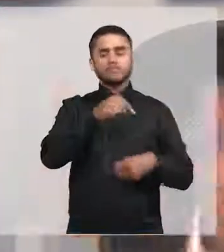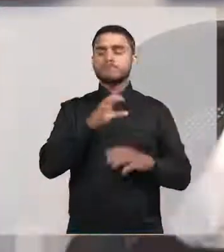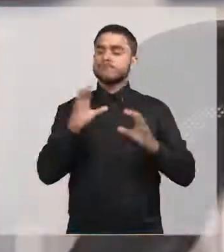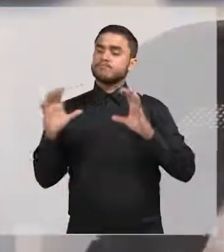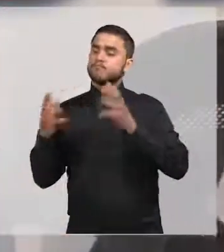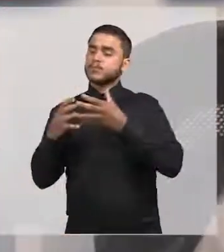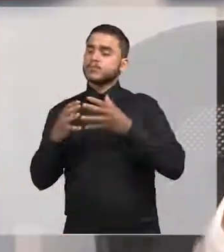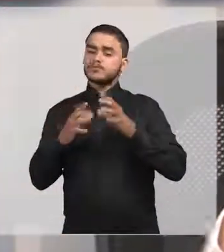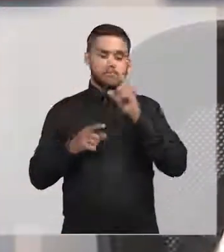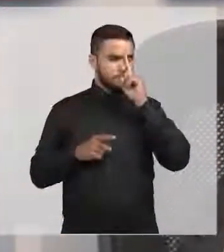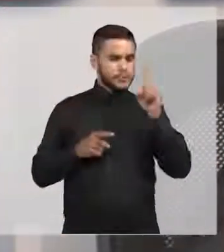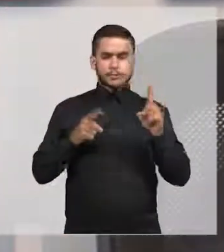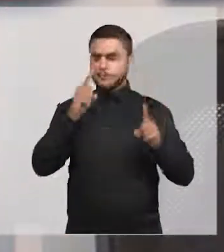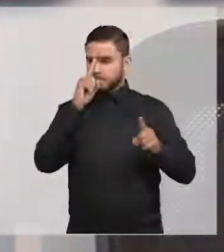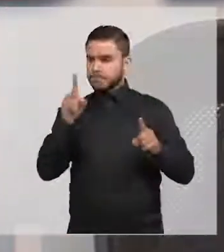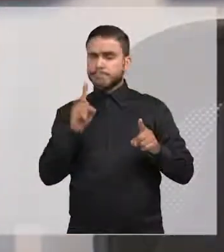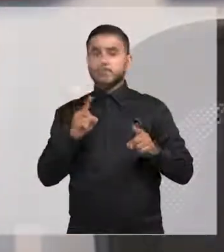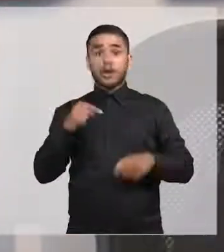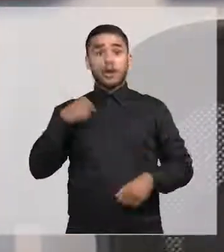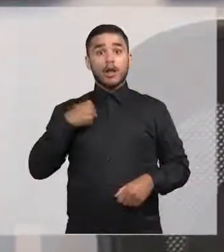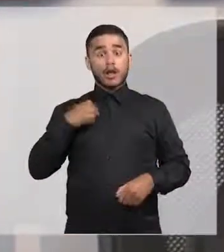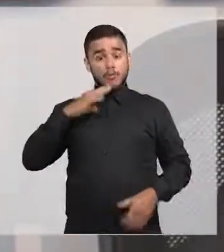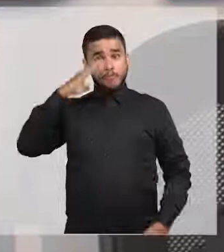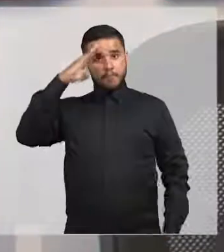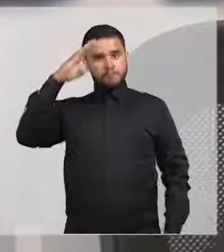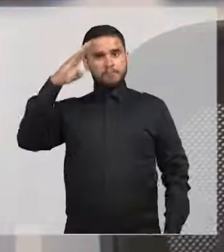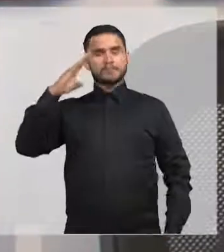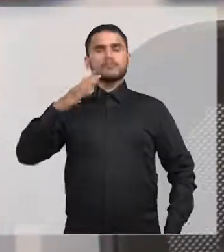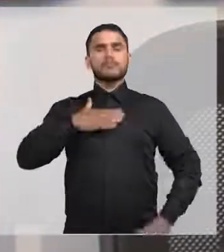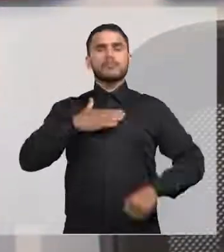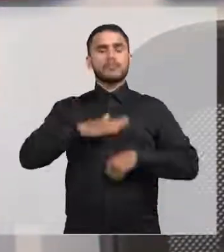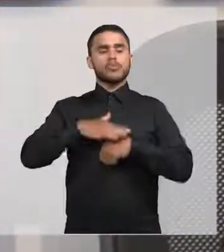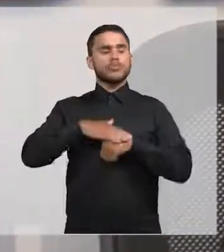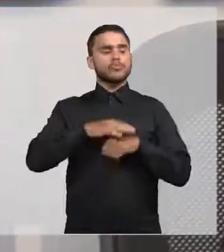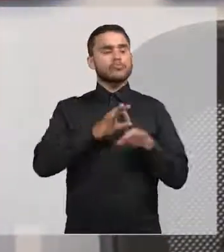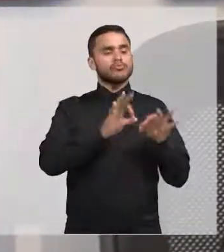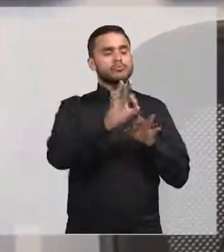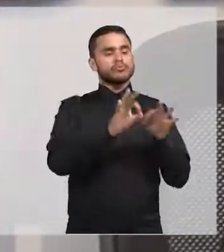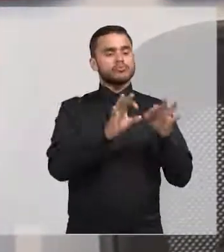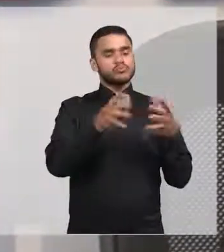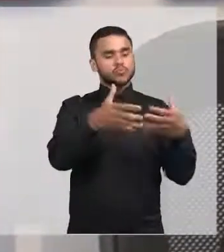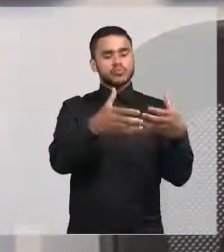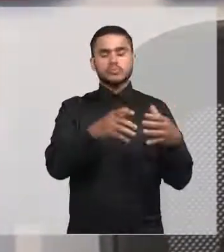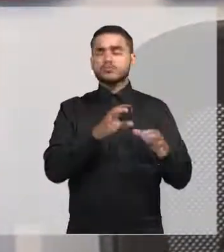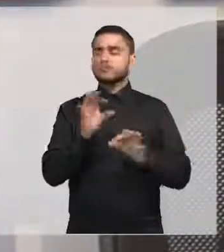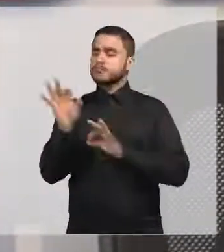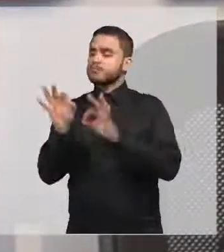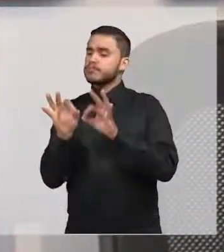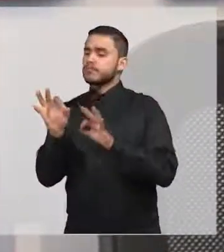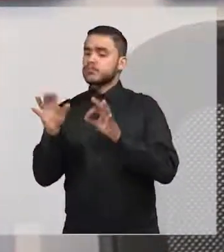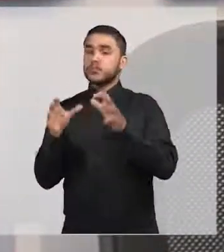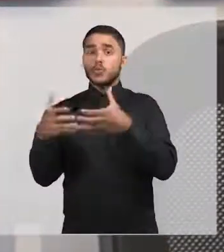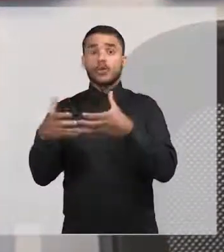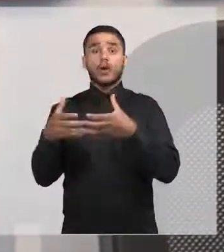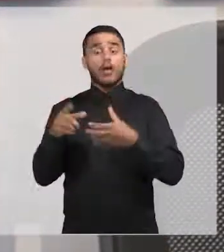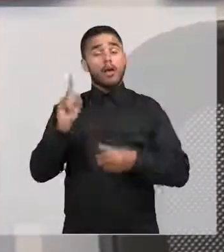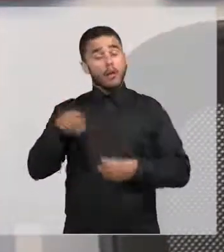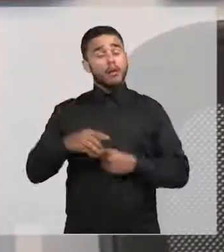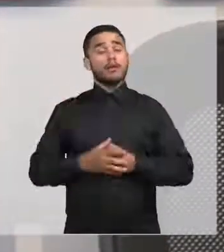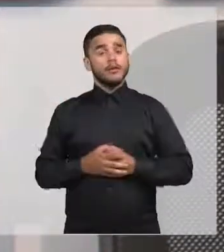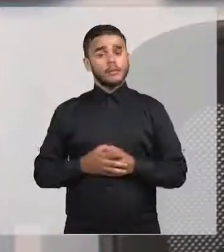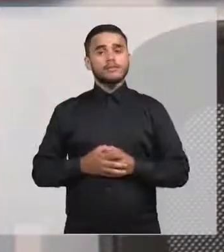o processo de ele ter sido militar está ajudando muito nele nesse aspecto. Por quê? Porque você